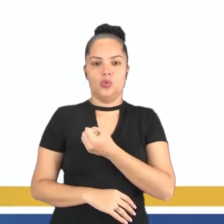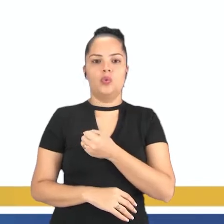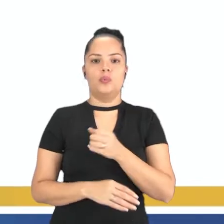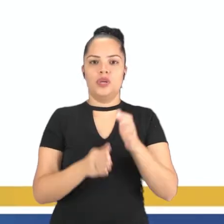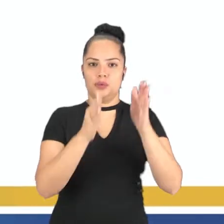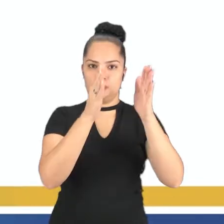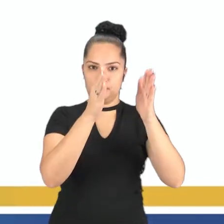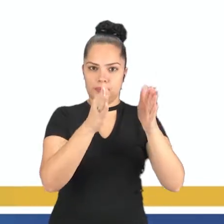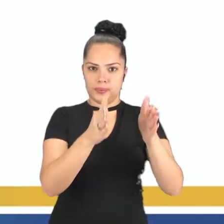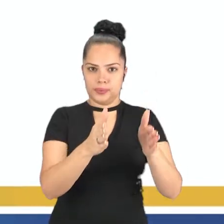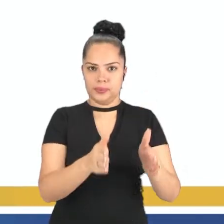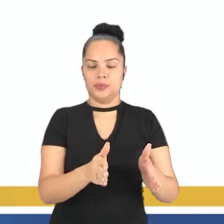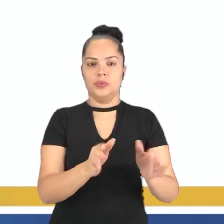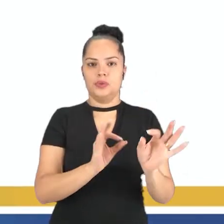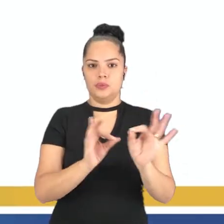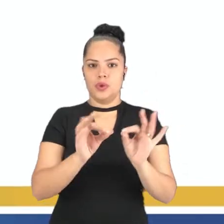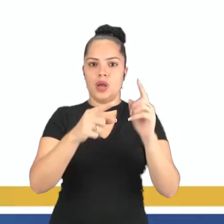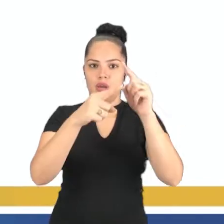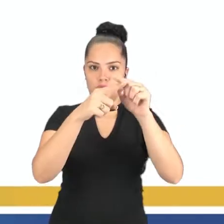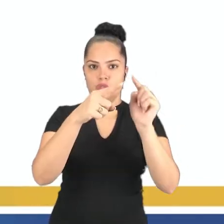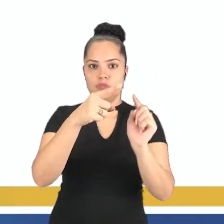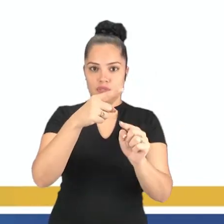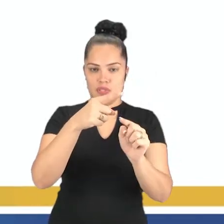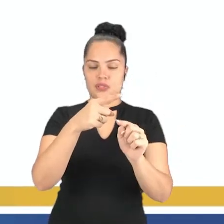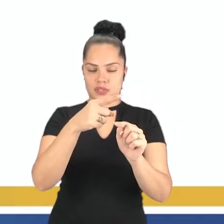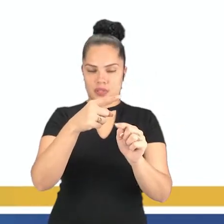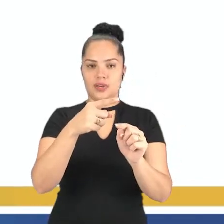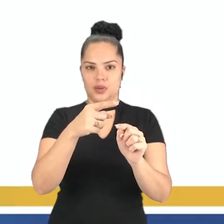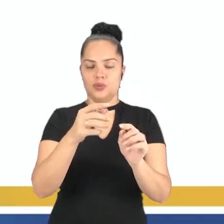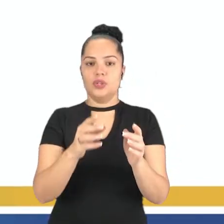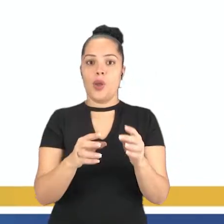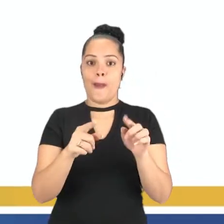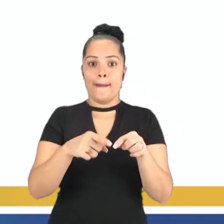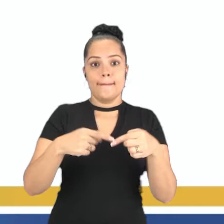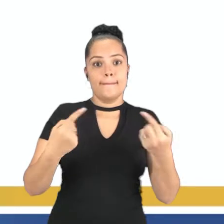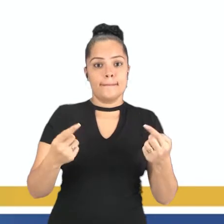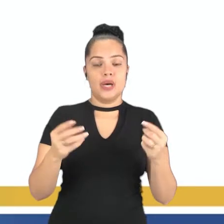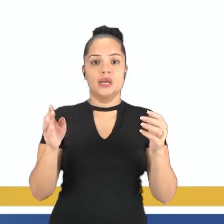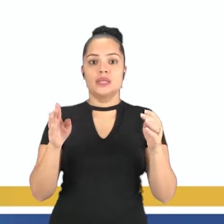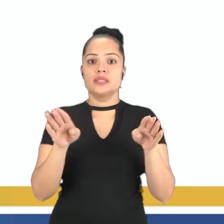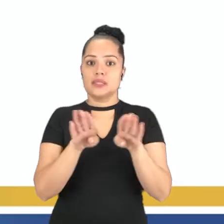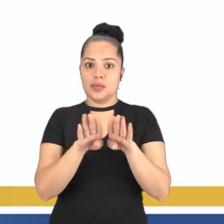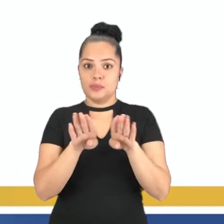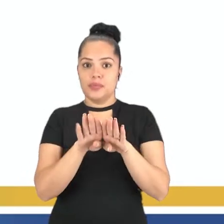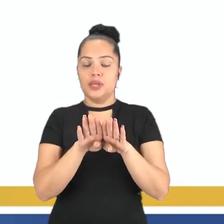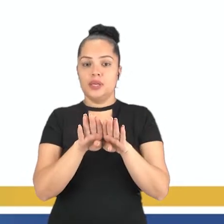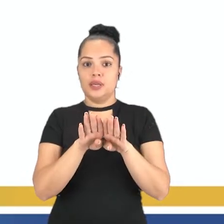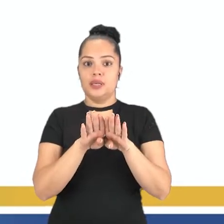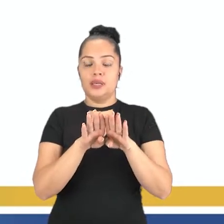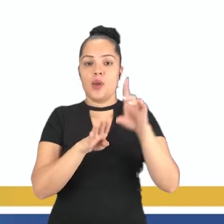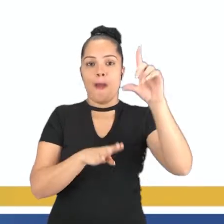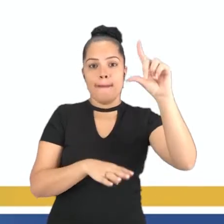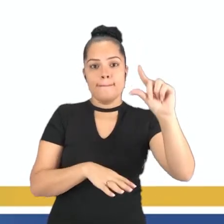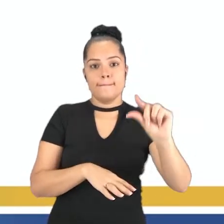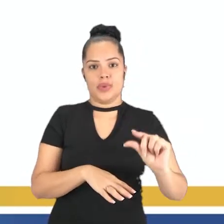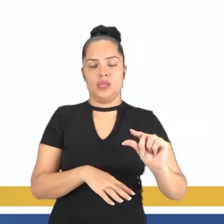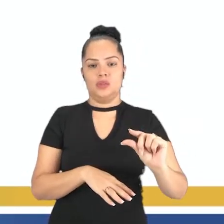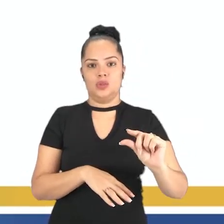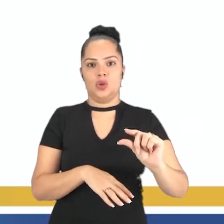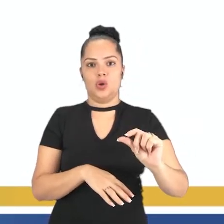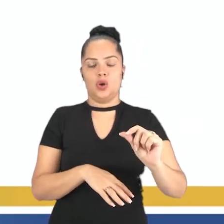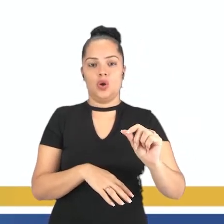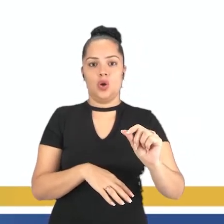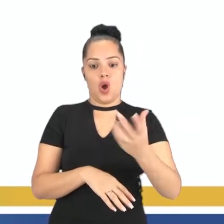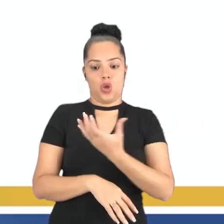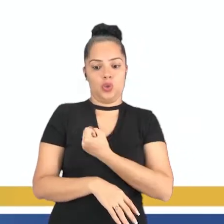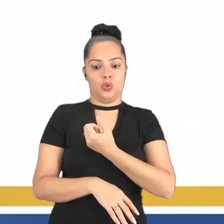ele é maior que o divisor e quando acontece o contrário, quando o dividendo ele é menor que o divisor. Essas duas formas você